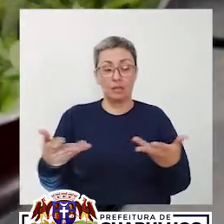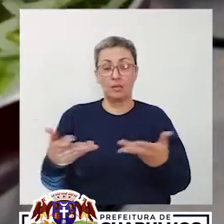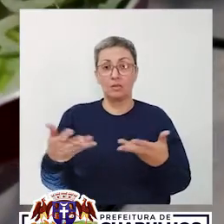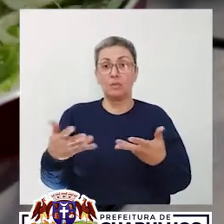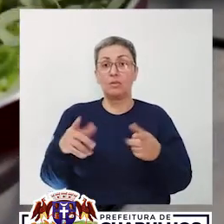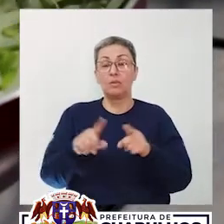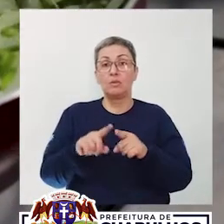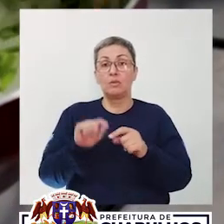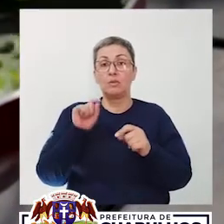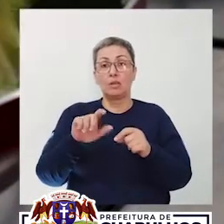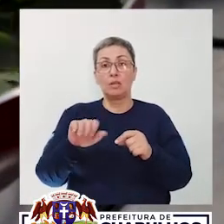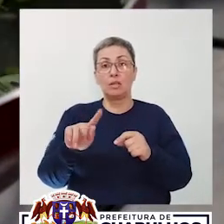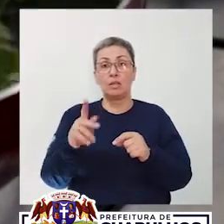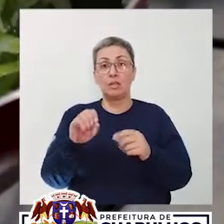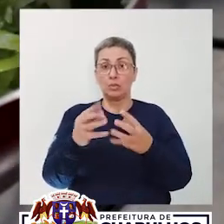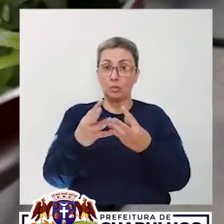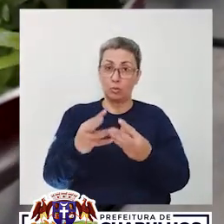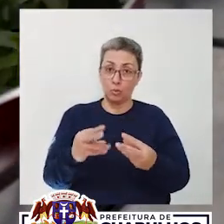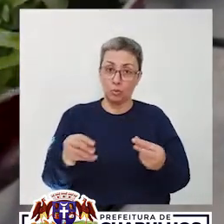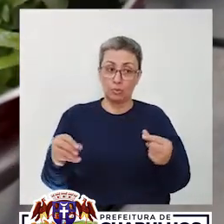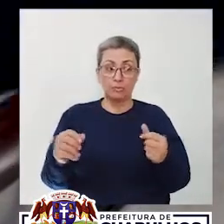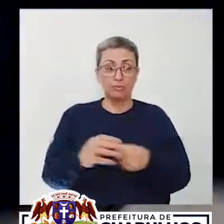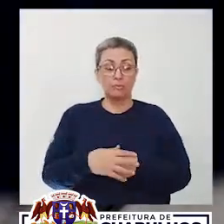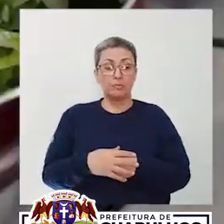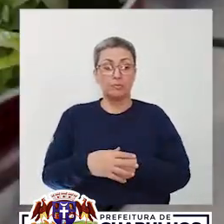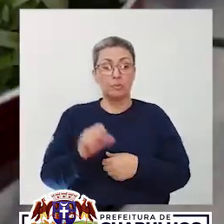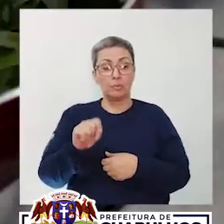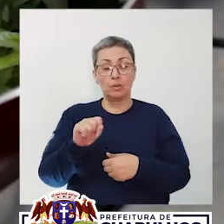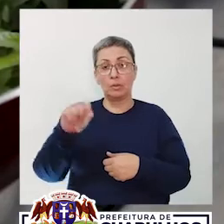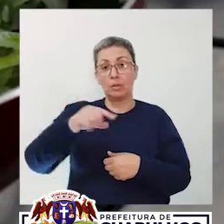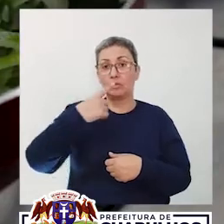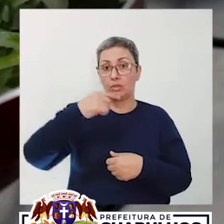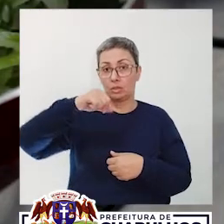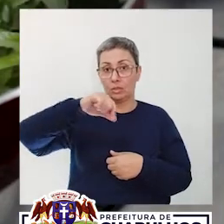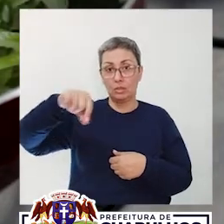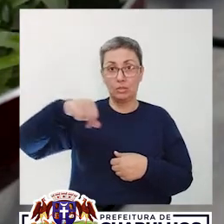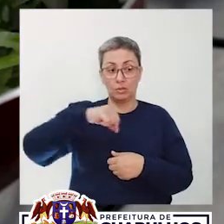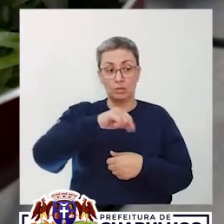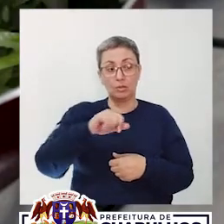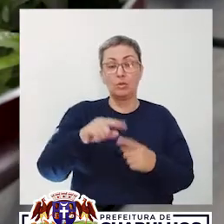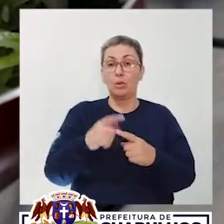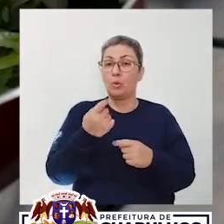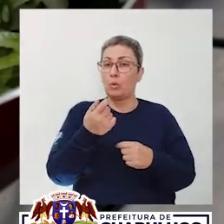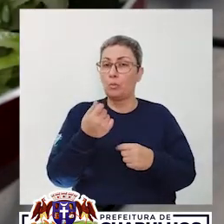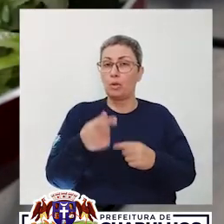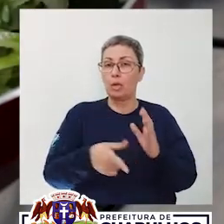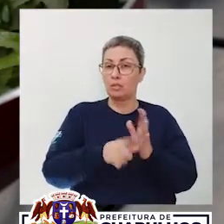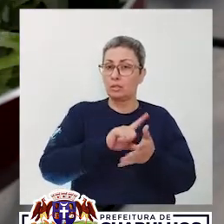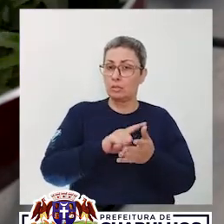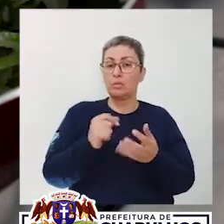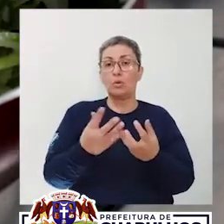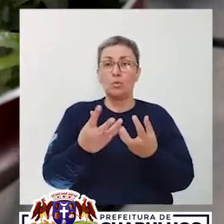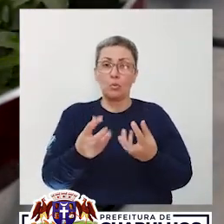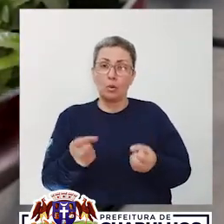Então, agora o alho poró já deu uma murchada, nós podemos colocar o sal. Eu coloquei um pouquinho o